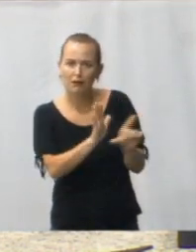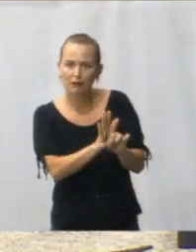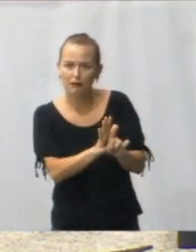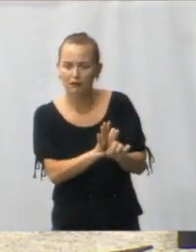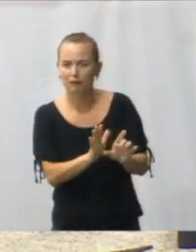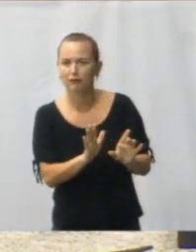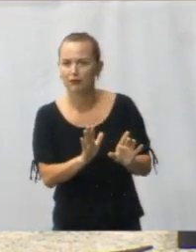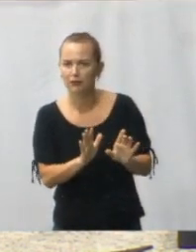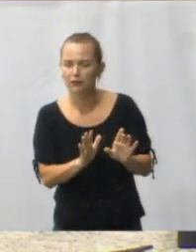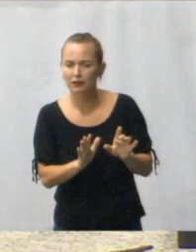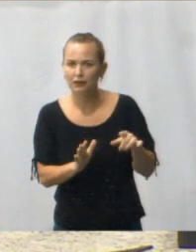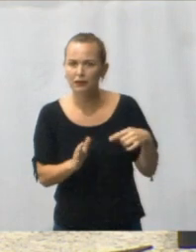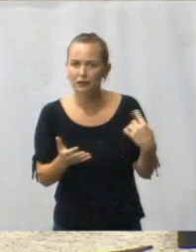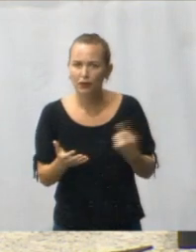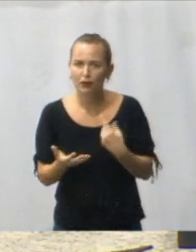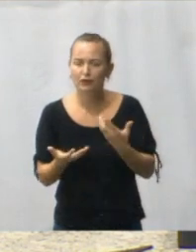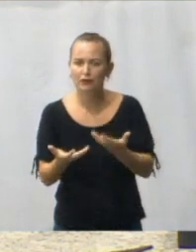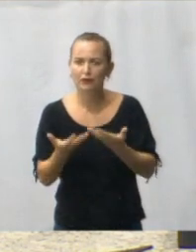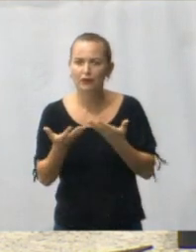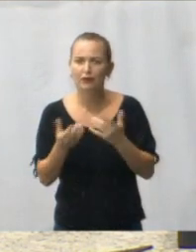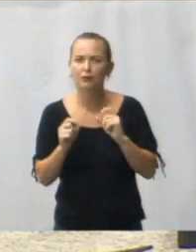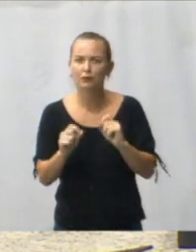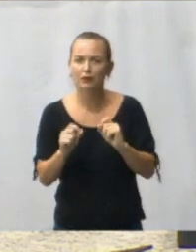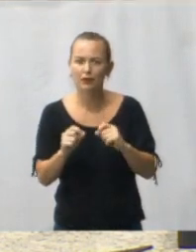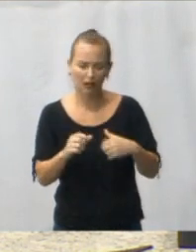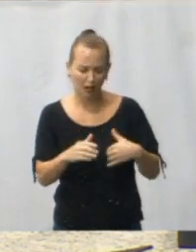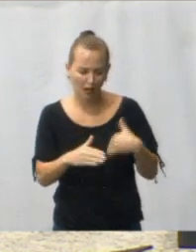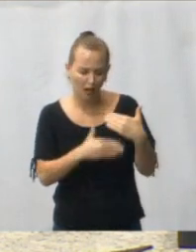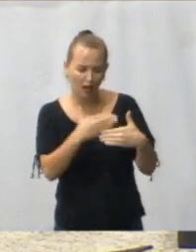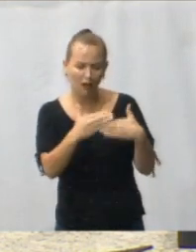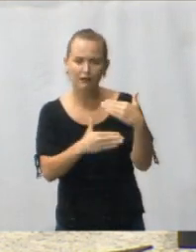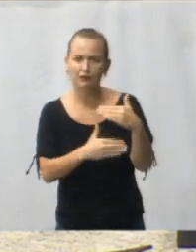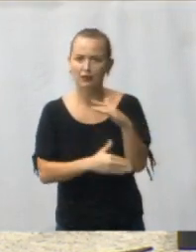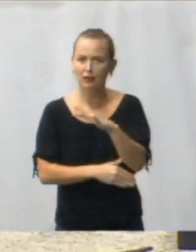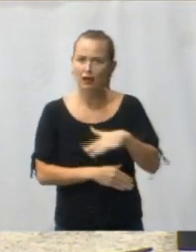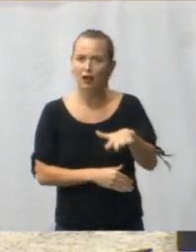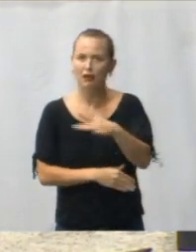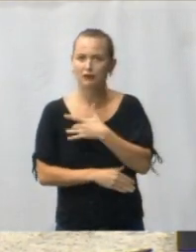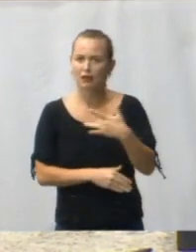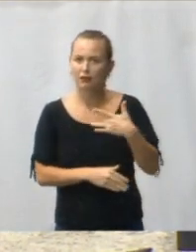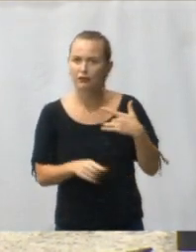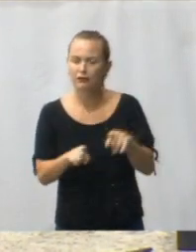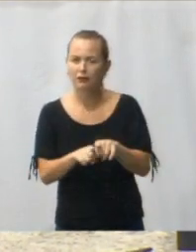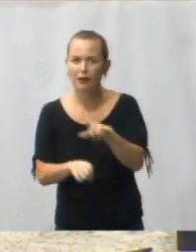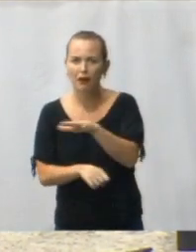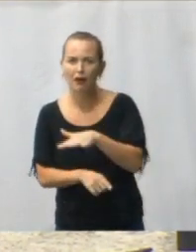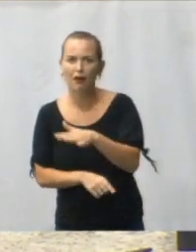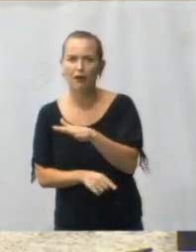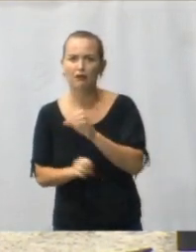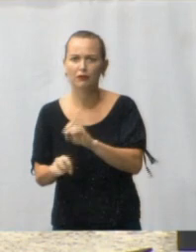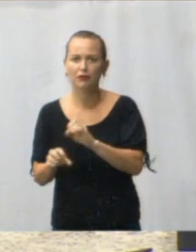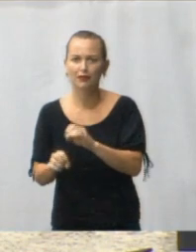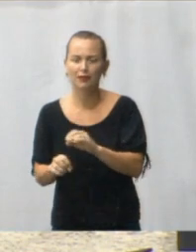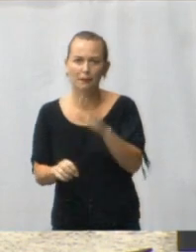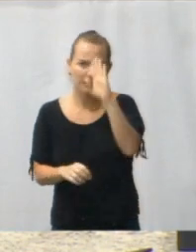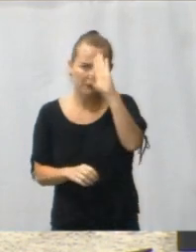que precisamos avançar muito na saúde e na educação, sobretudo para Grande São Pedro e Grande Santo Antônio,